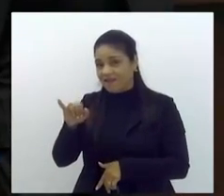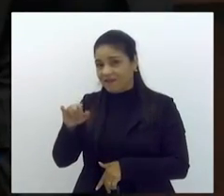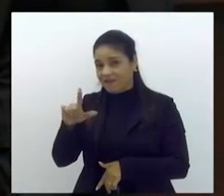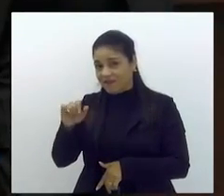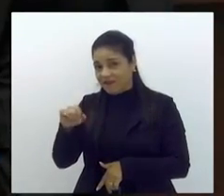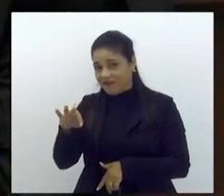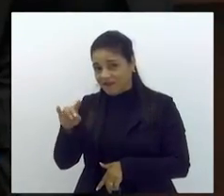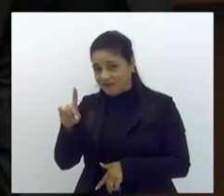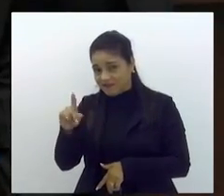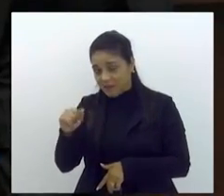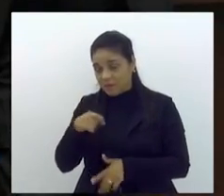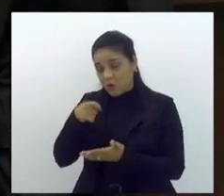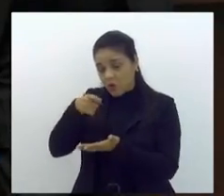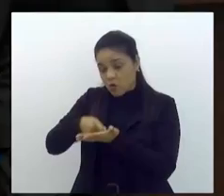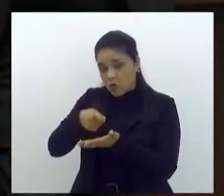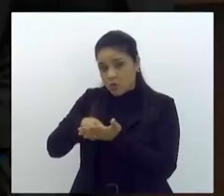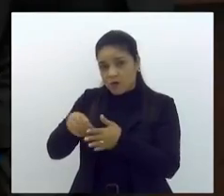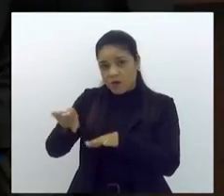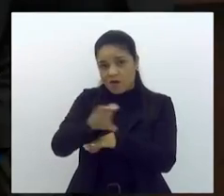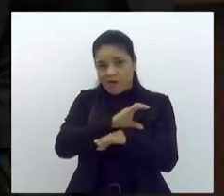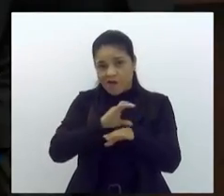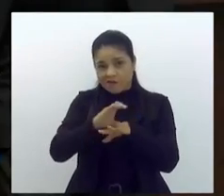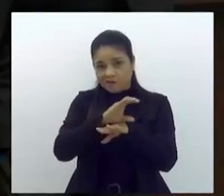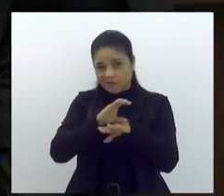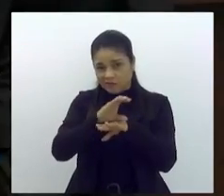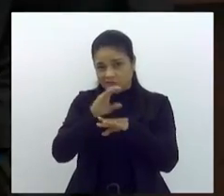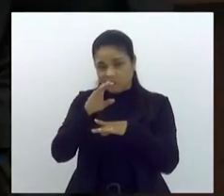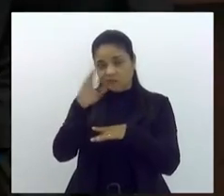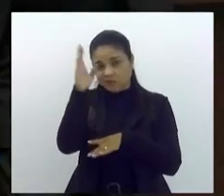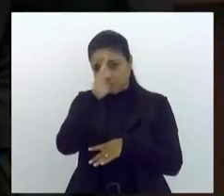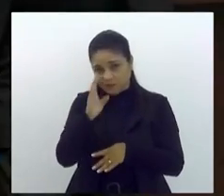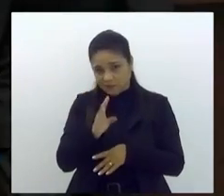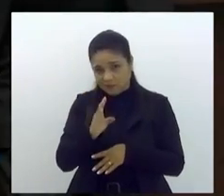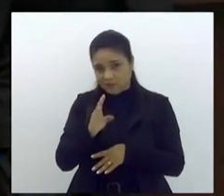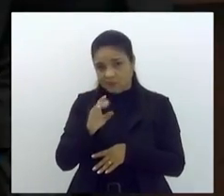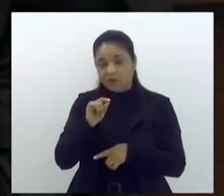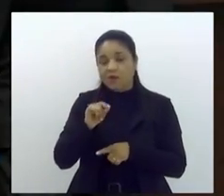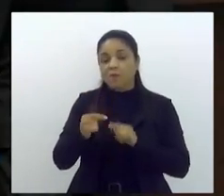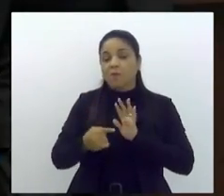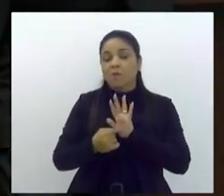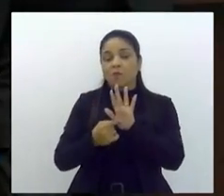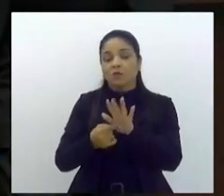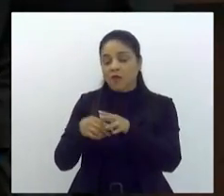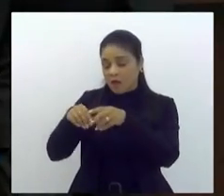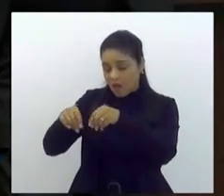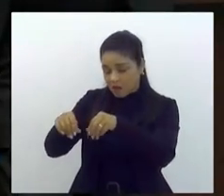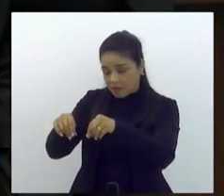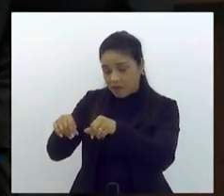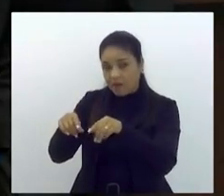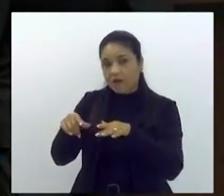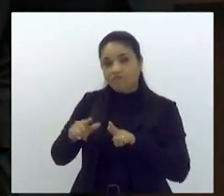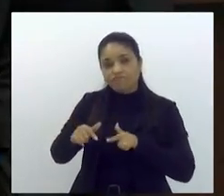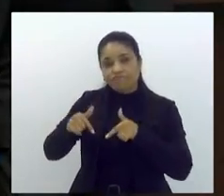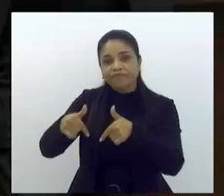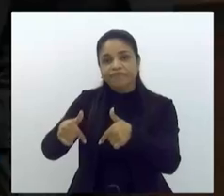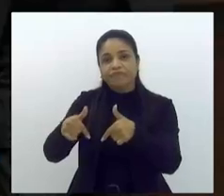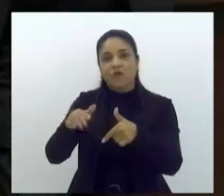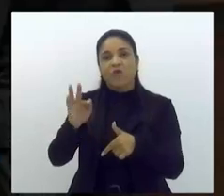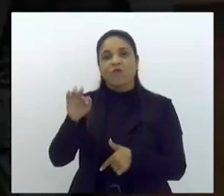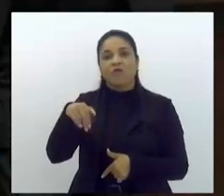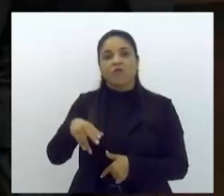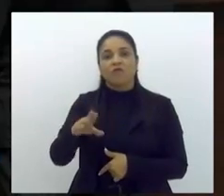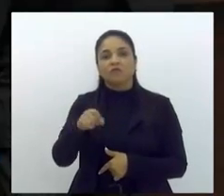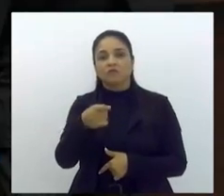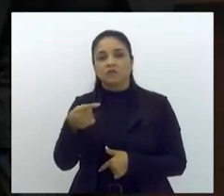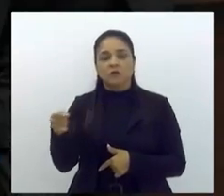exigir que se cumpra constituição desse país que prever que a terra tem que ter função social que a terra tem que